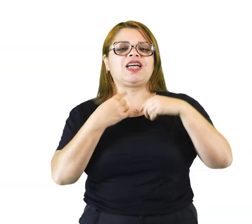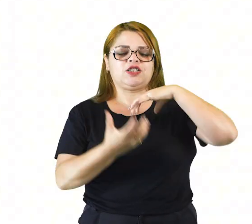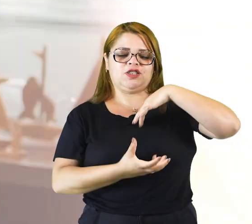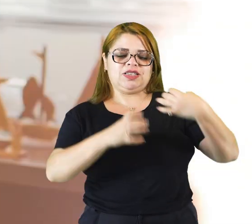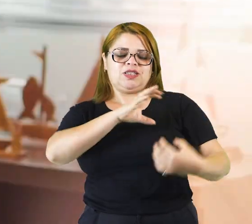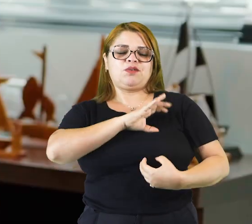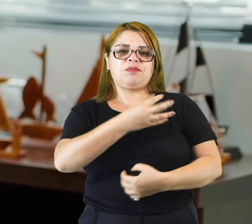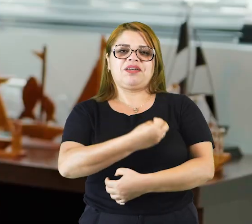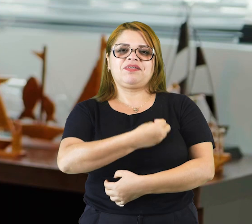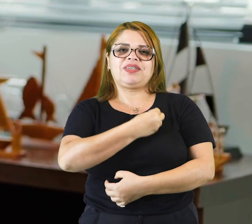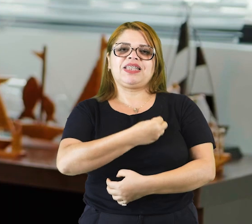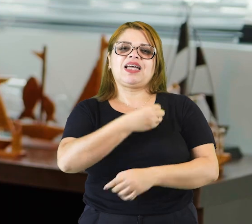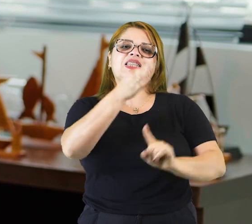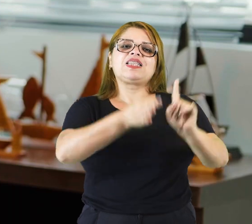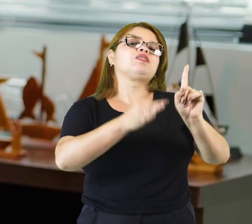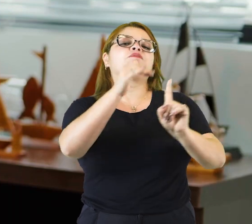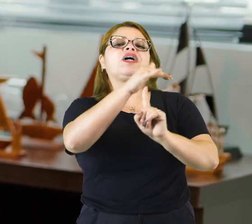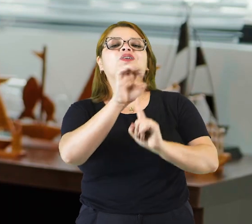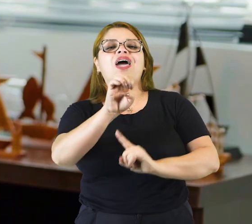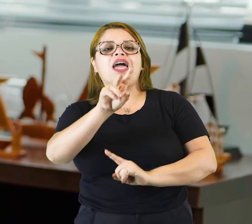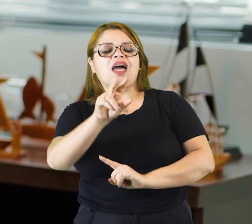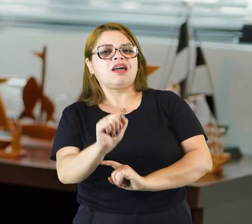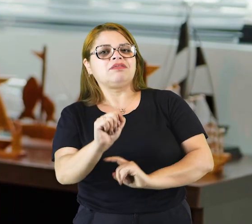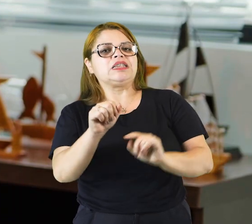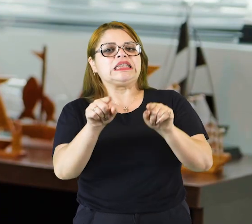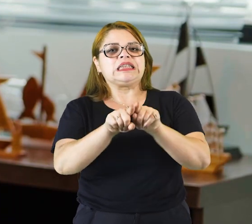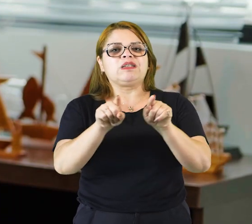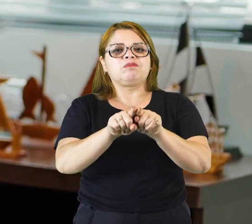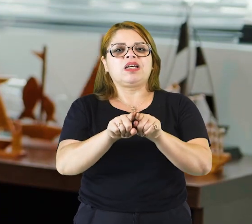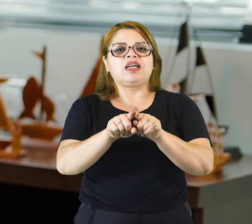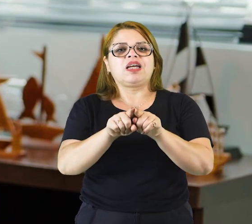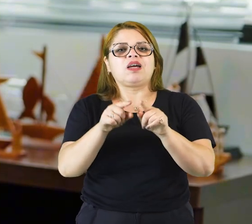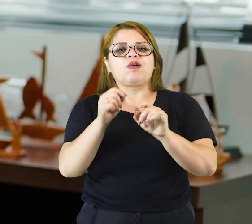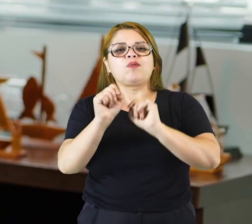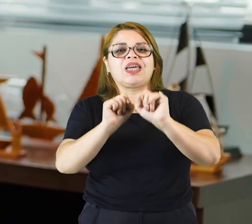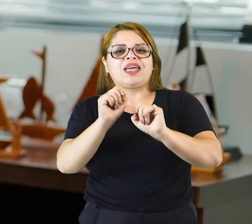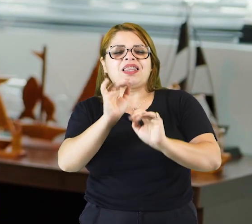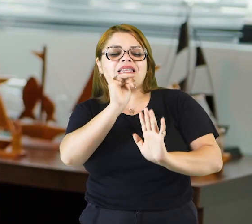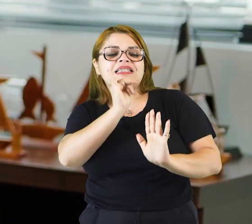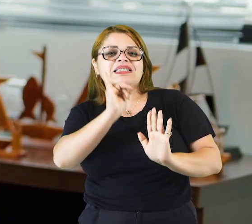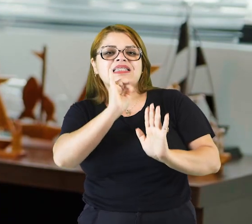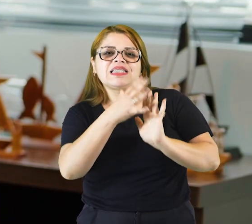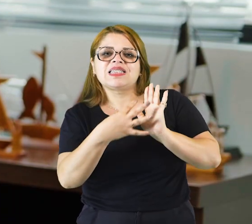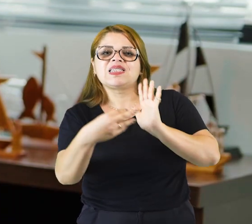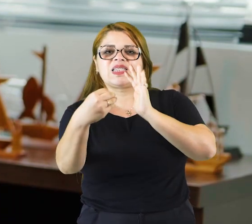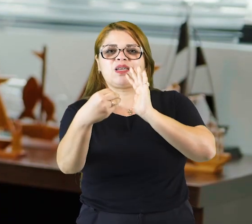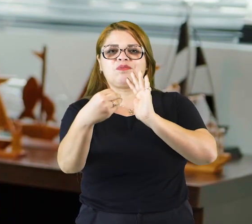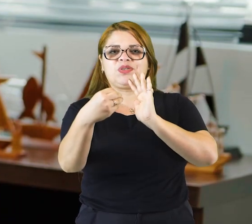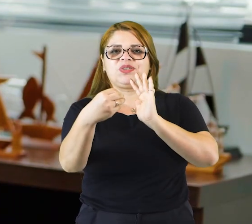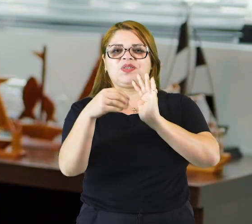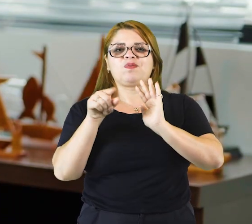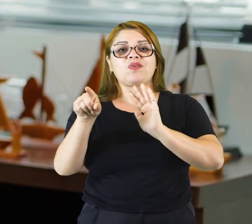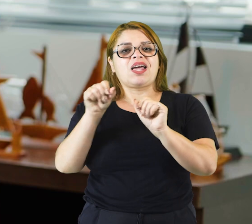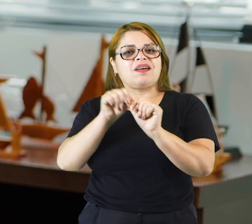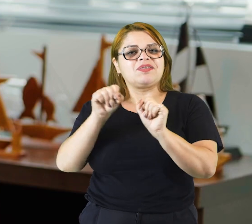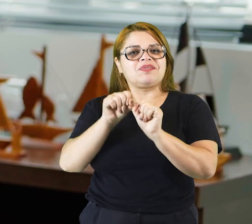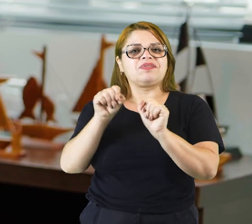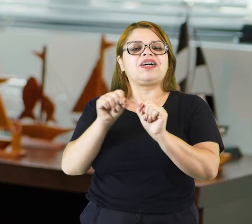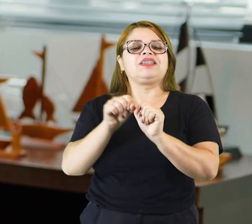vidas. Então, a desembargadora Eva, ela, acima de tudo, ela nos forma pelo exemplo. Então, as ações